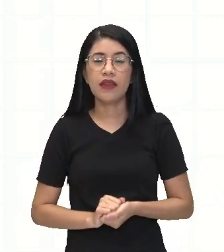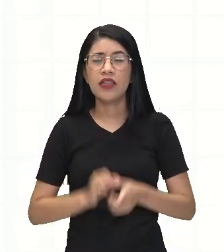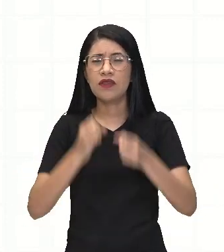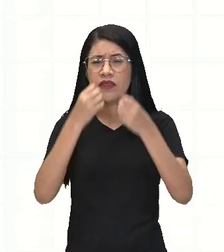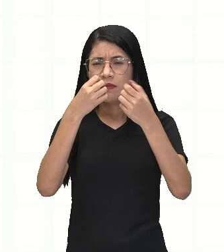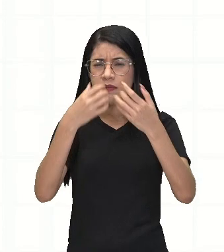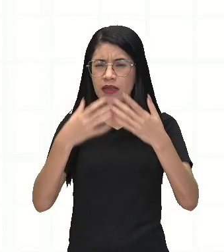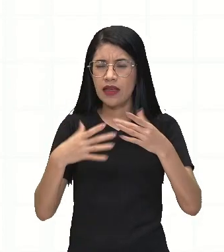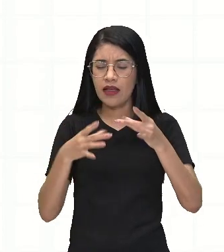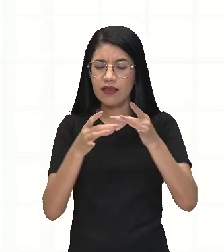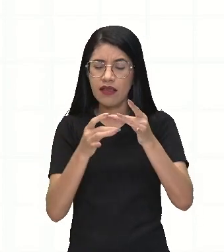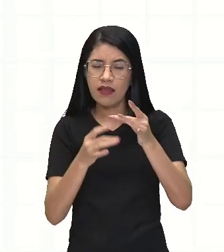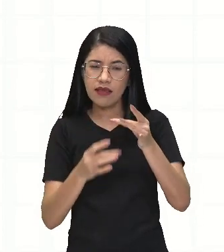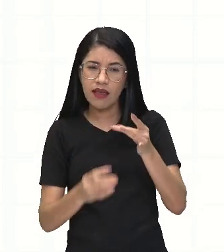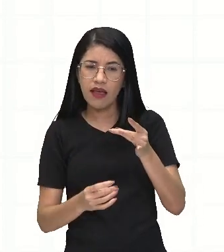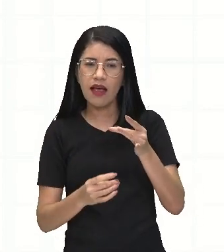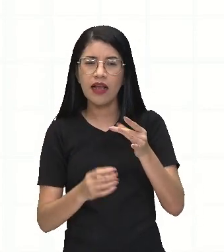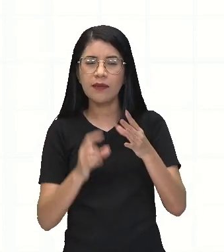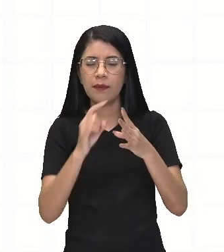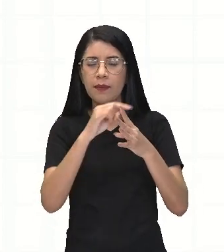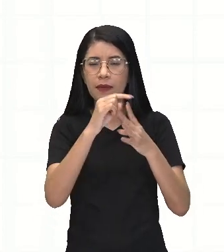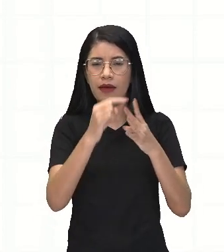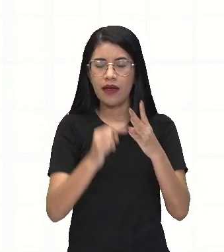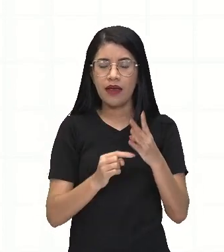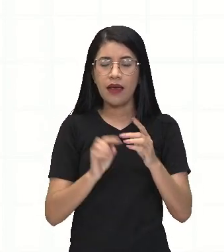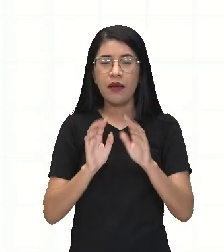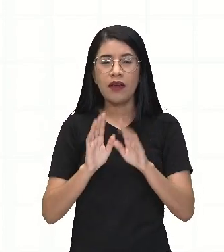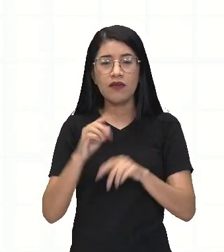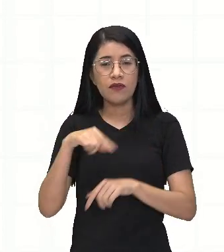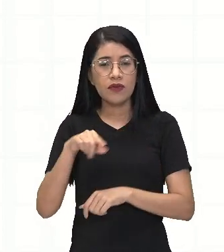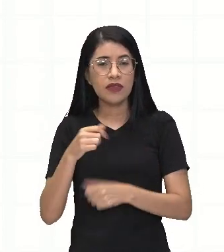os conceitos, mas que aí você tem